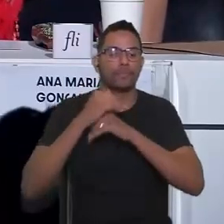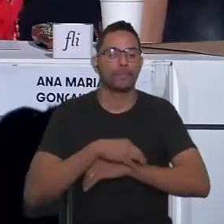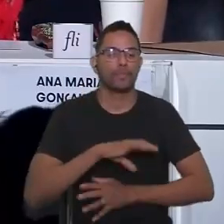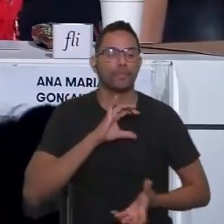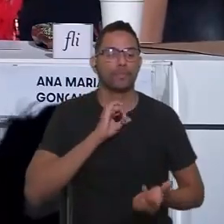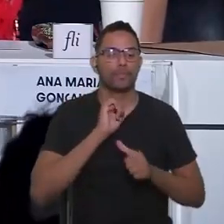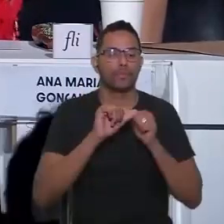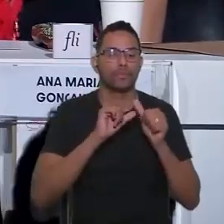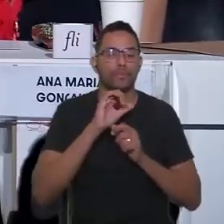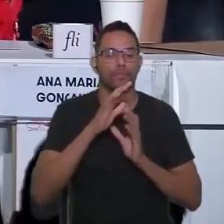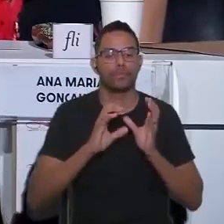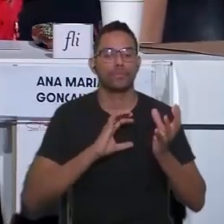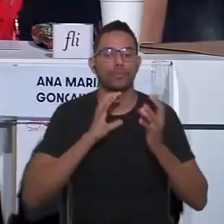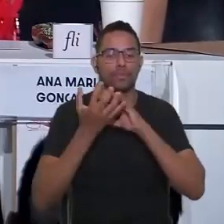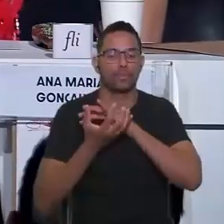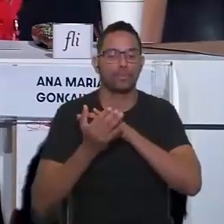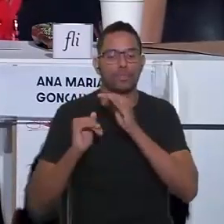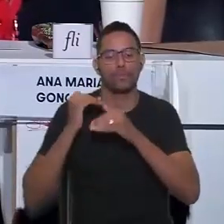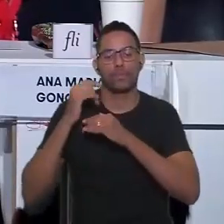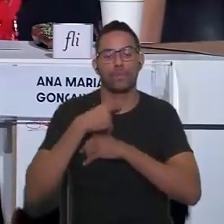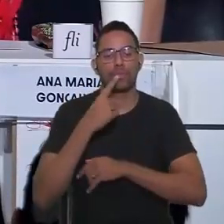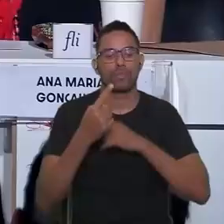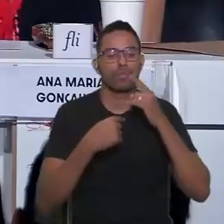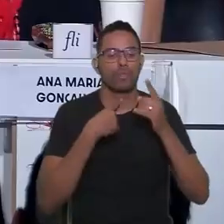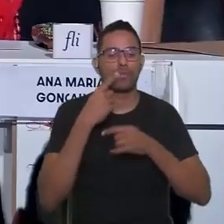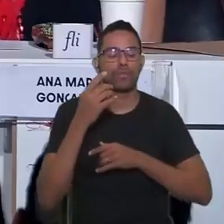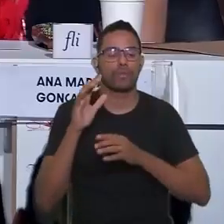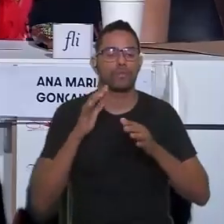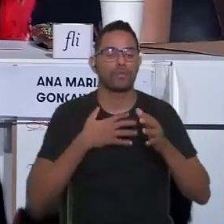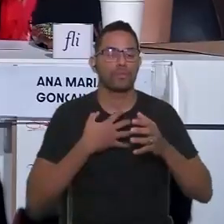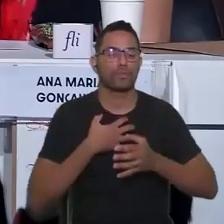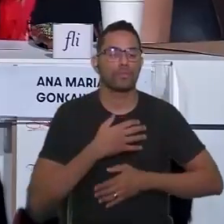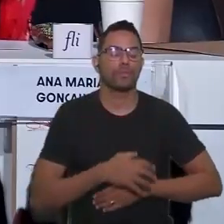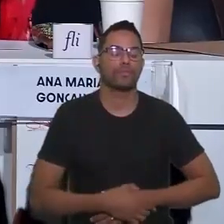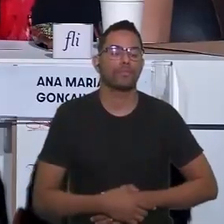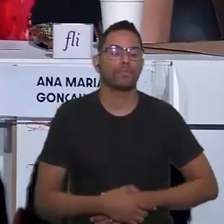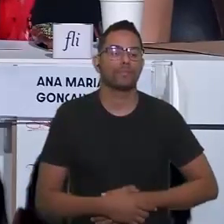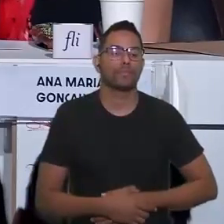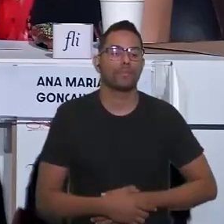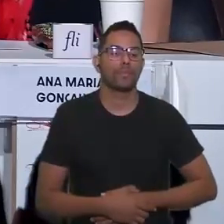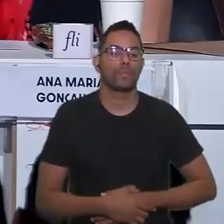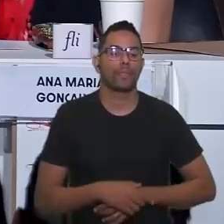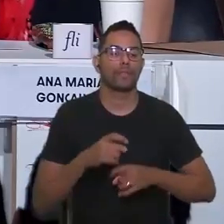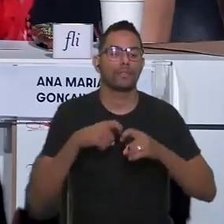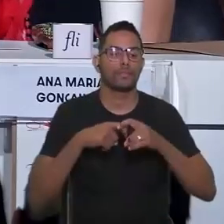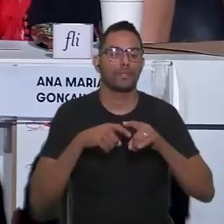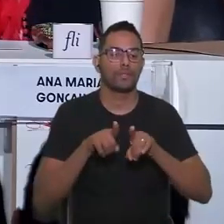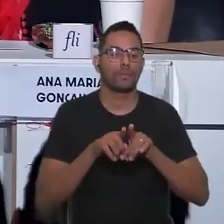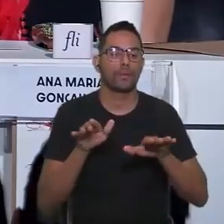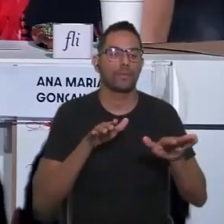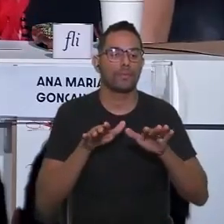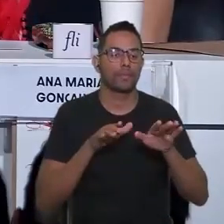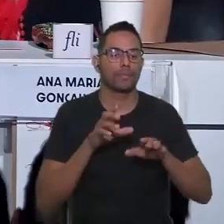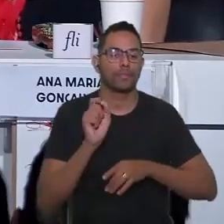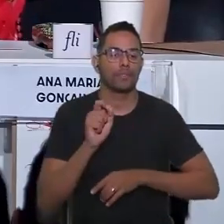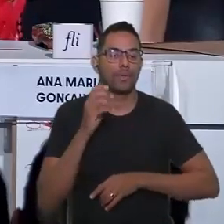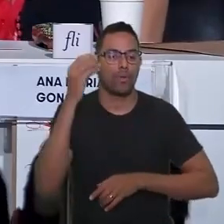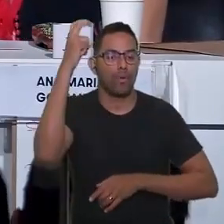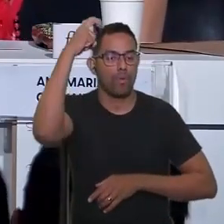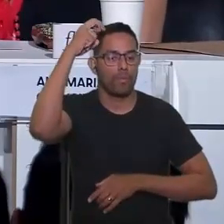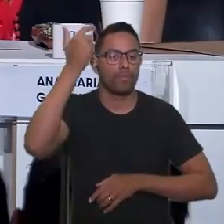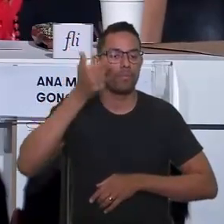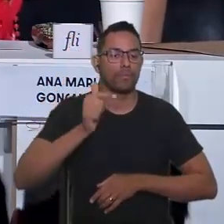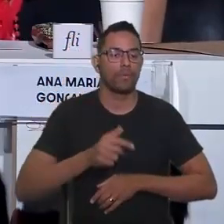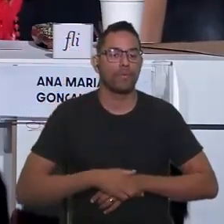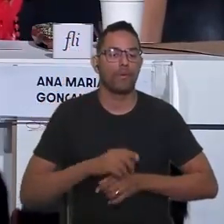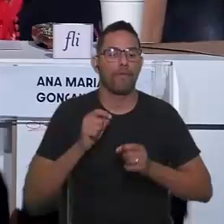da troca, da alternância, da dúvida, da flexibilidade, da sexualidade em movimento e sem culpa,